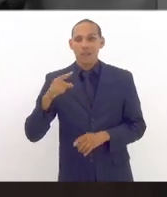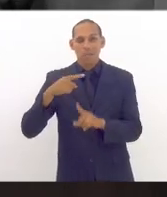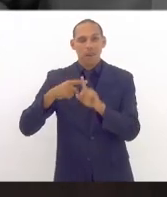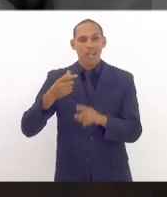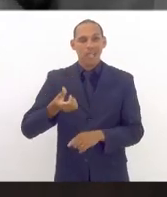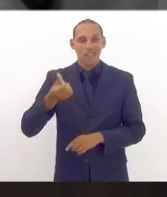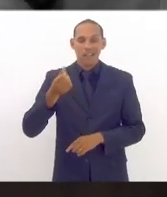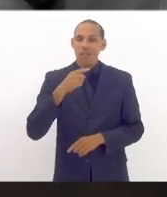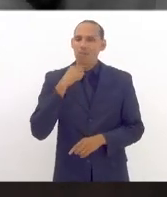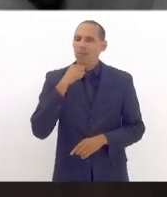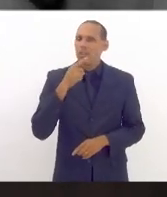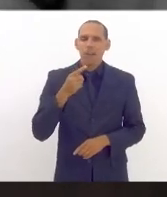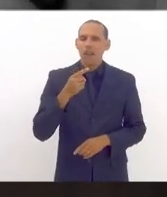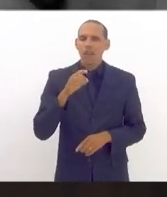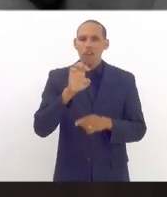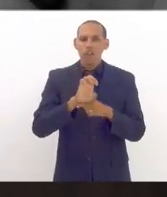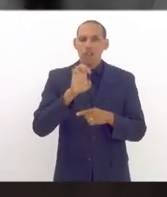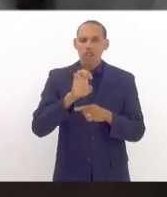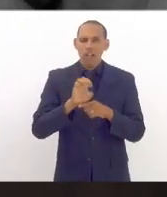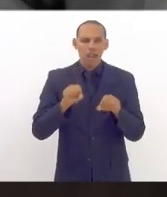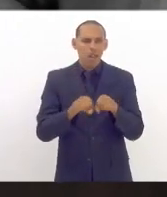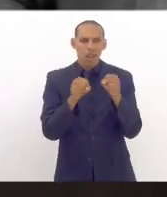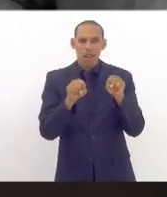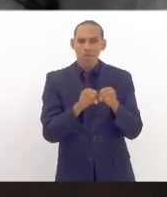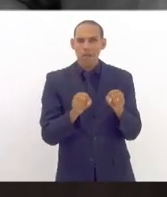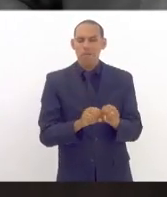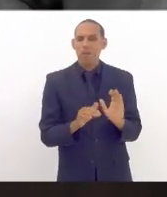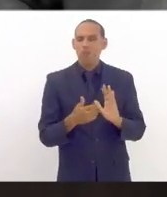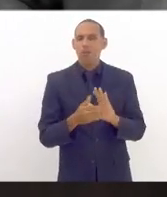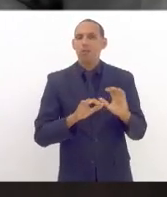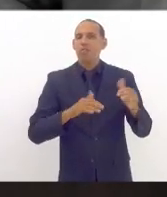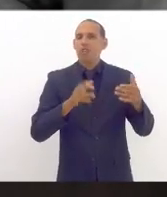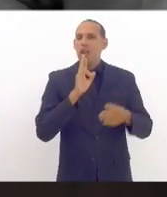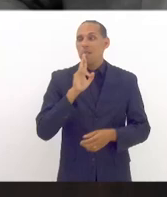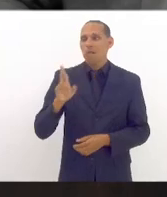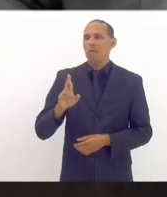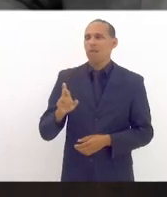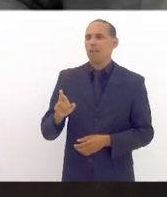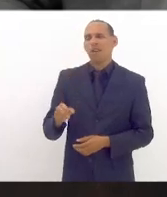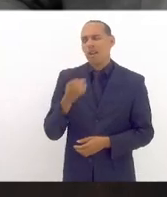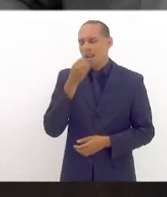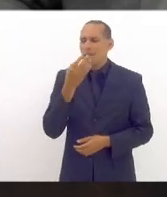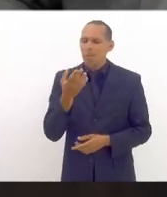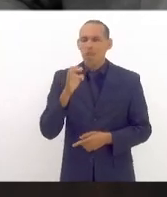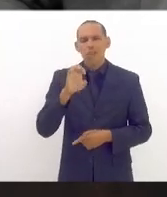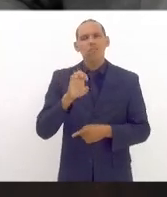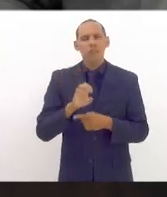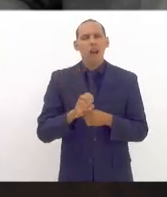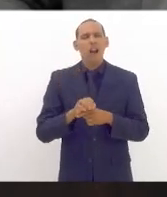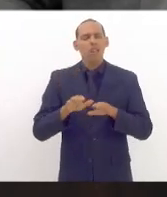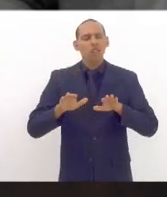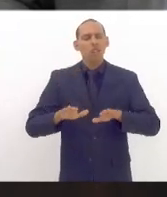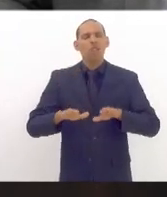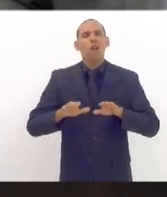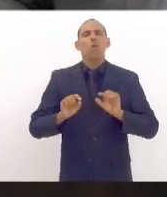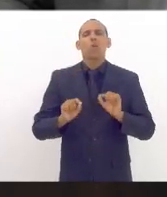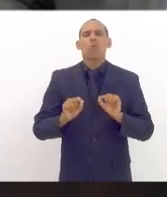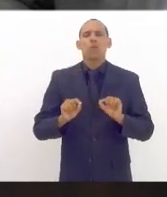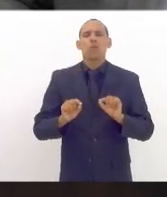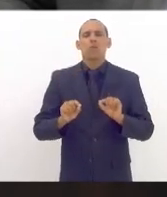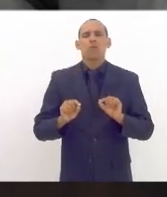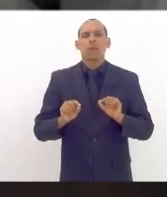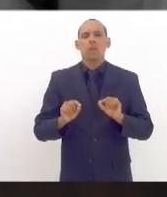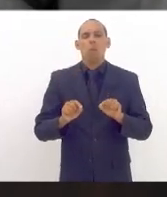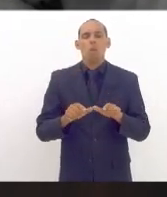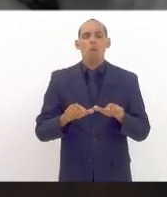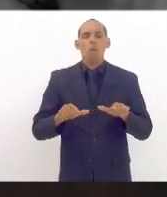vão quebrar e o tesouro respondeu é bom que os estados Fiquem a